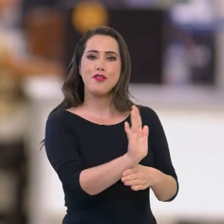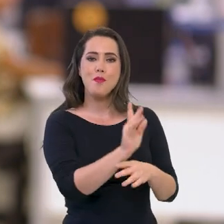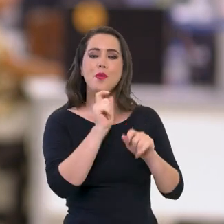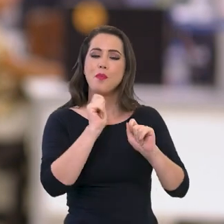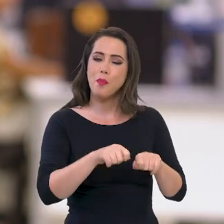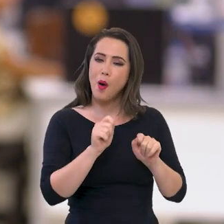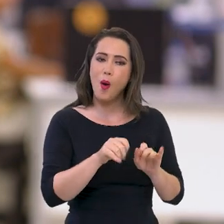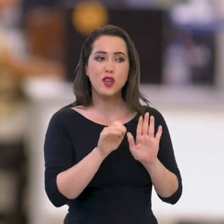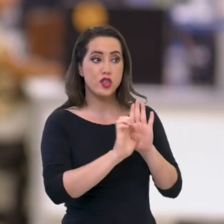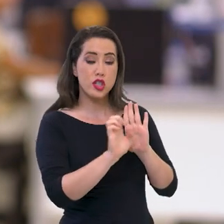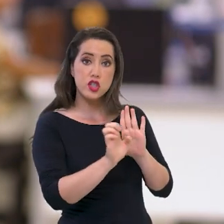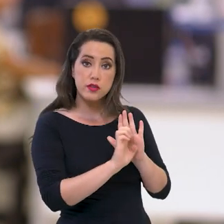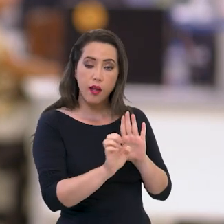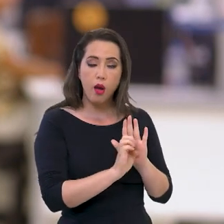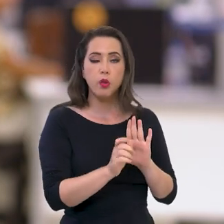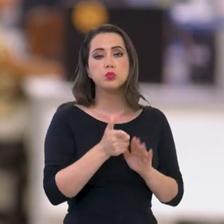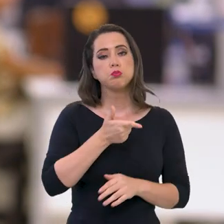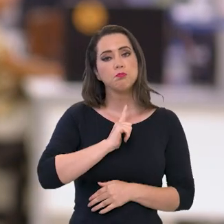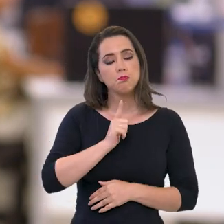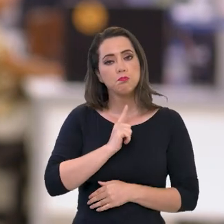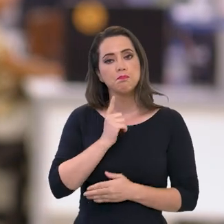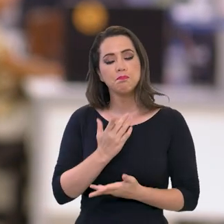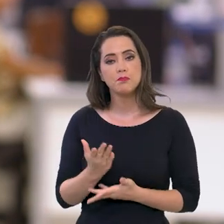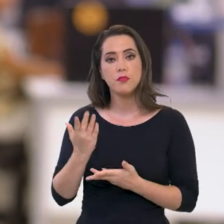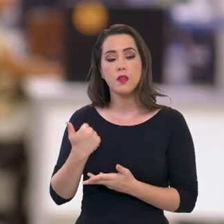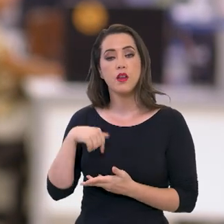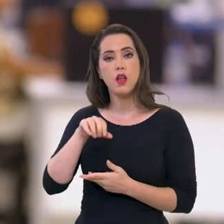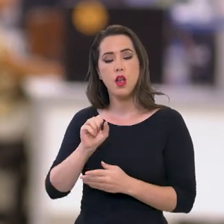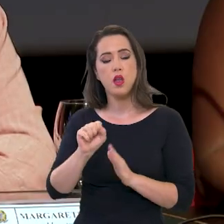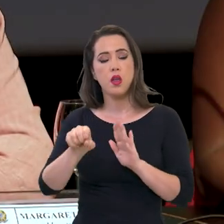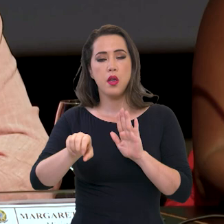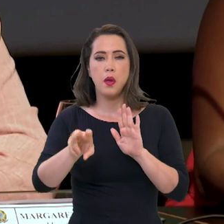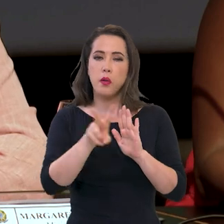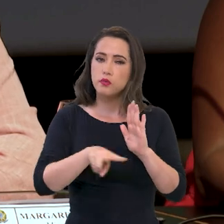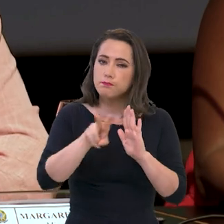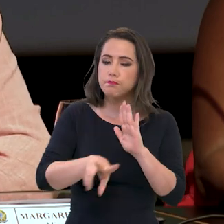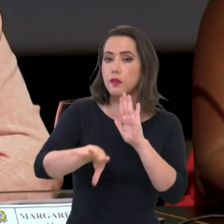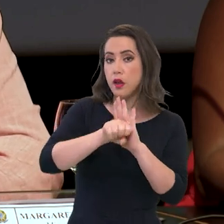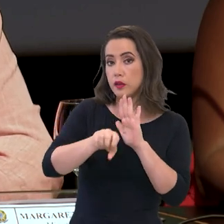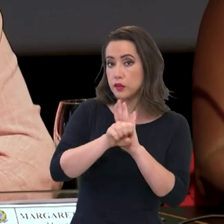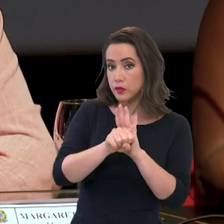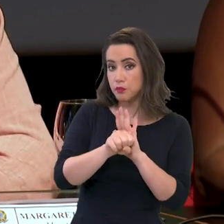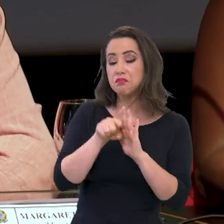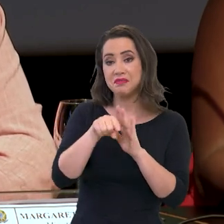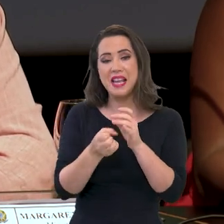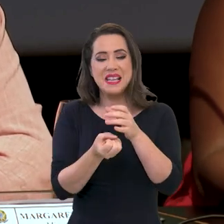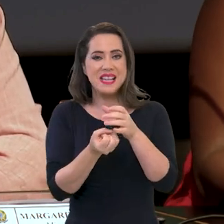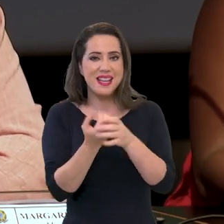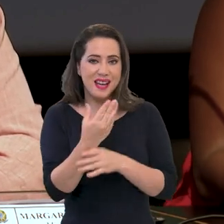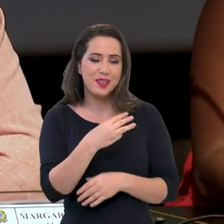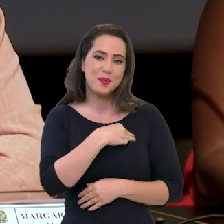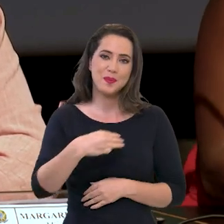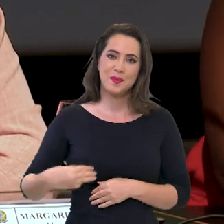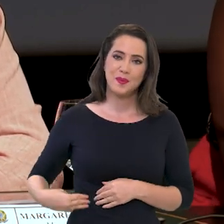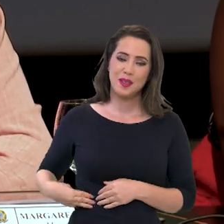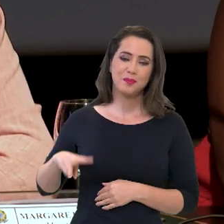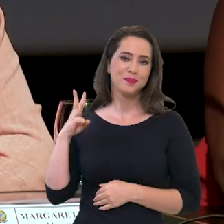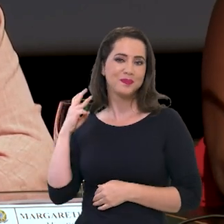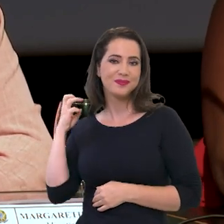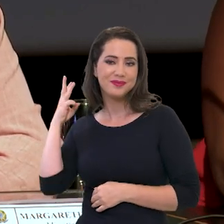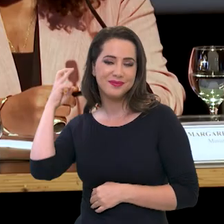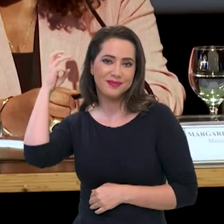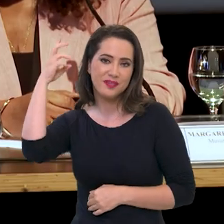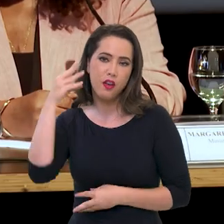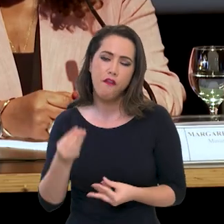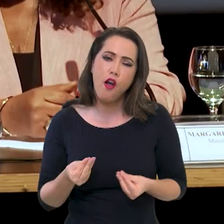já podem se inscrever no edital Ruth de Souza de Audiovisual. A iniciativa foi lançada pela ministra da Cultura, Margarete